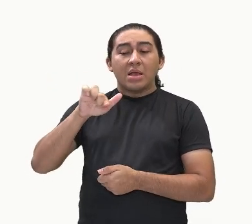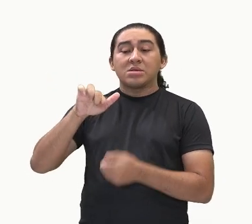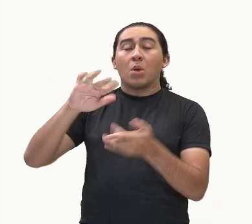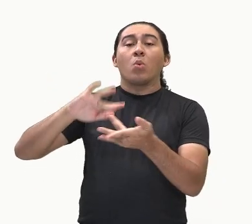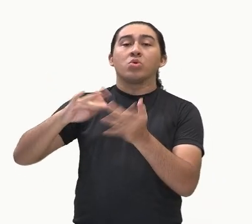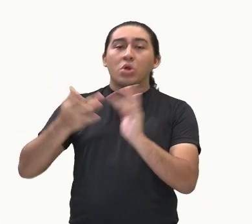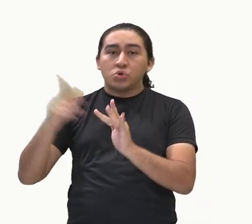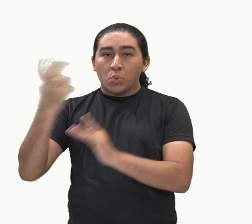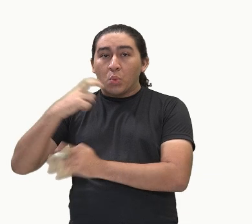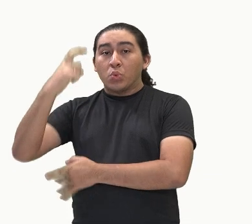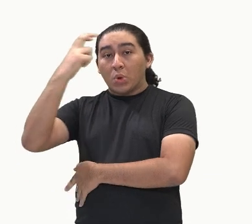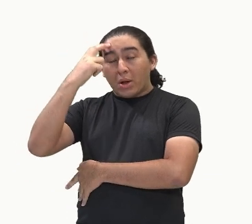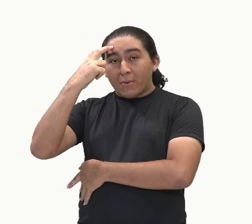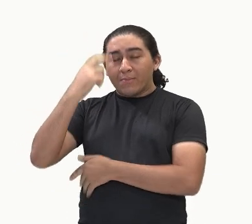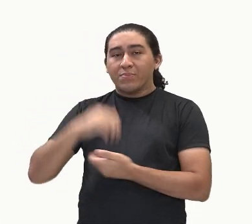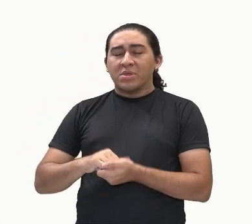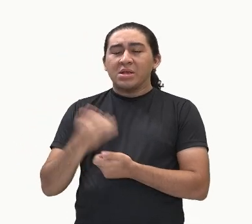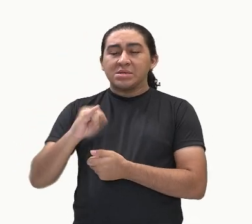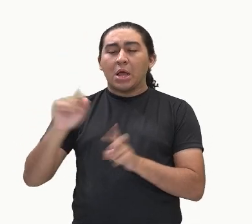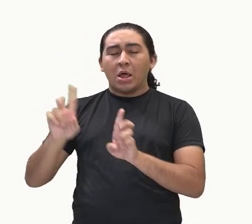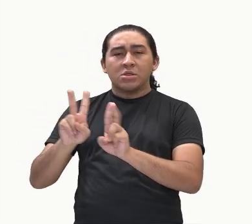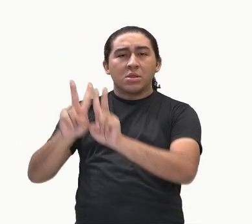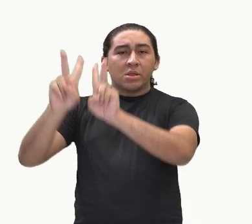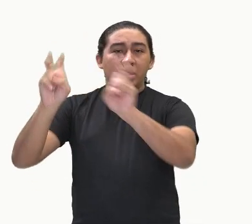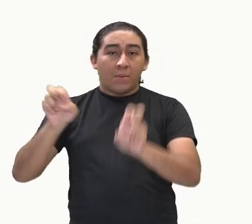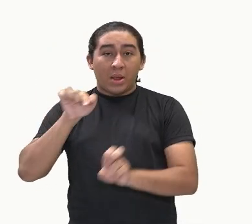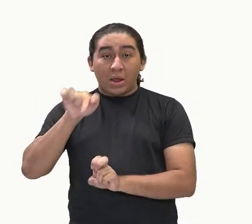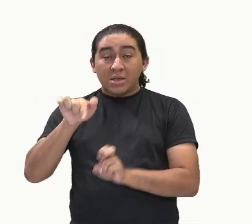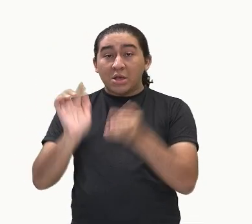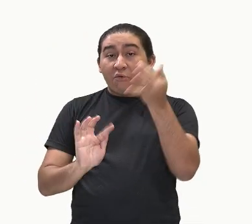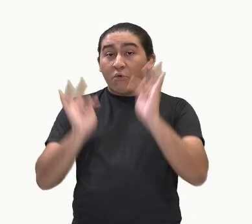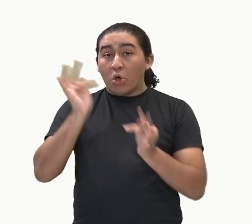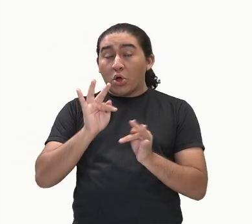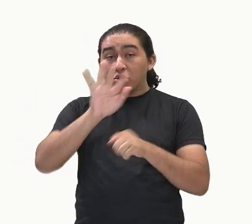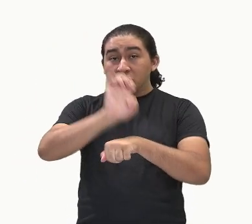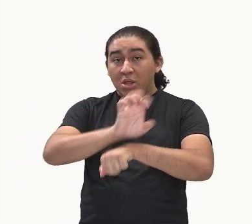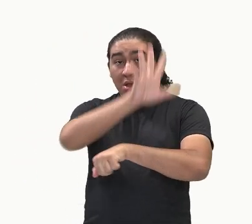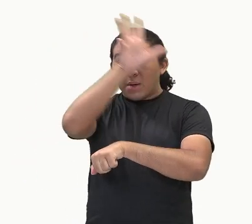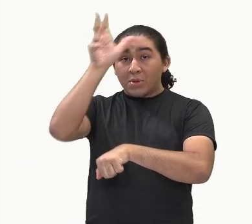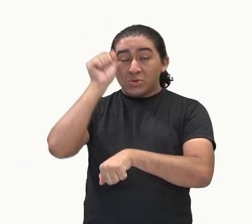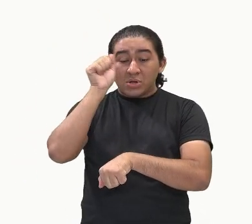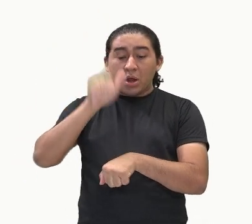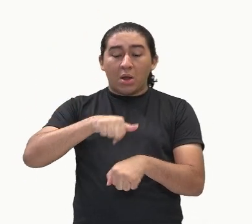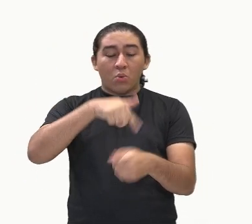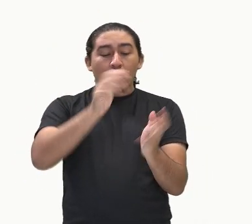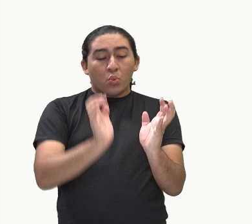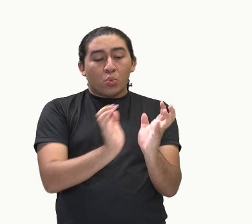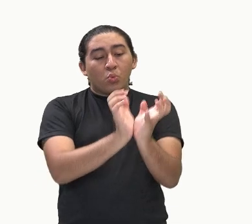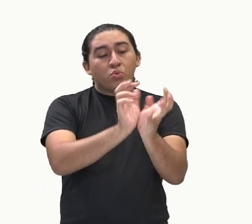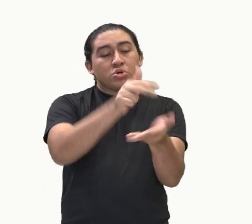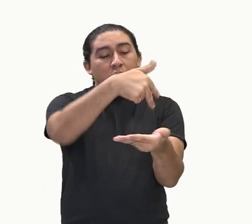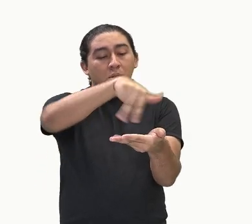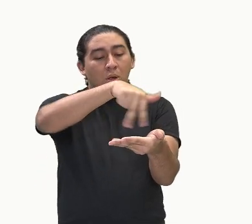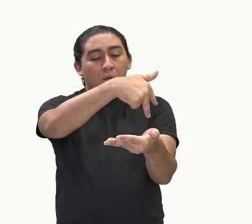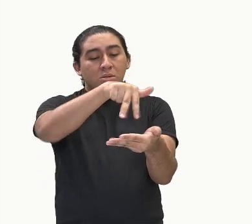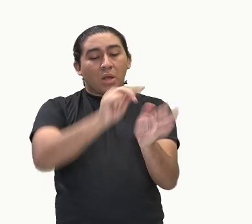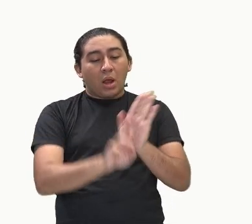gente fala do BFA, o Balé Folclórico do Amazonas, é o corpo de dança que nos